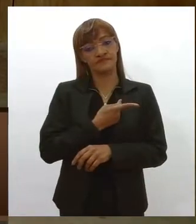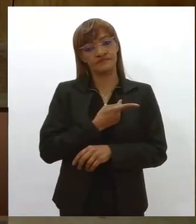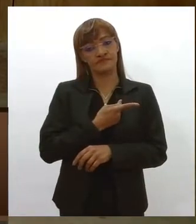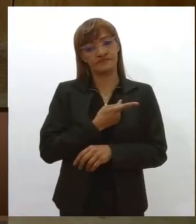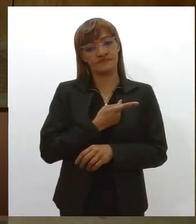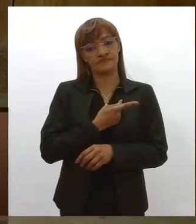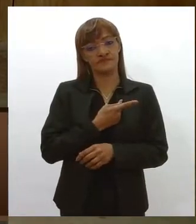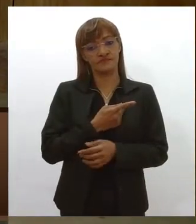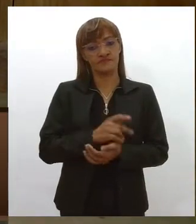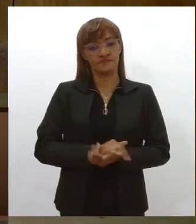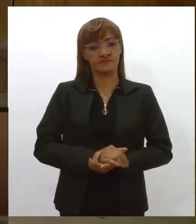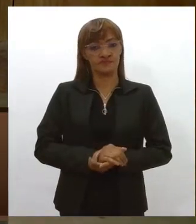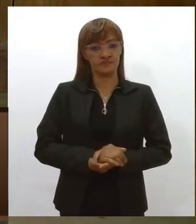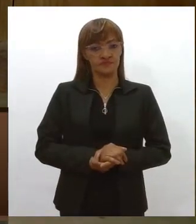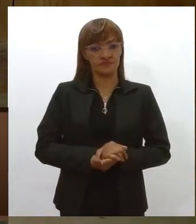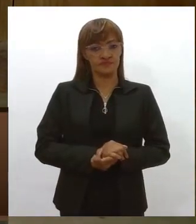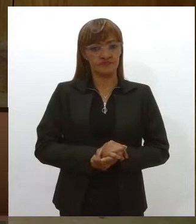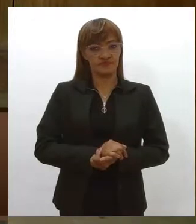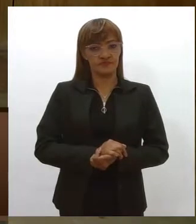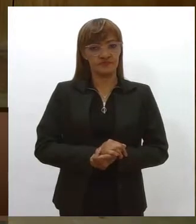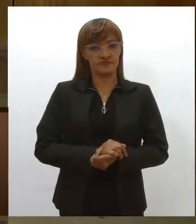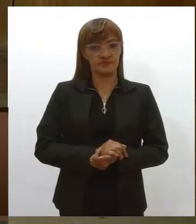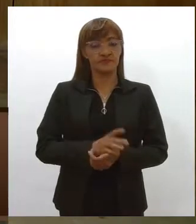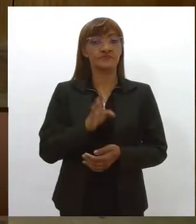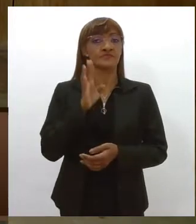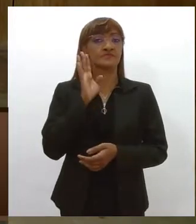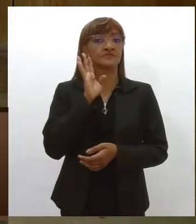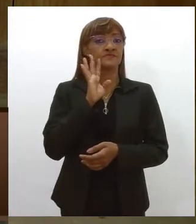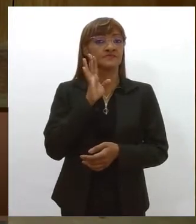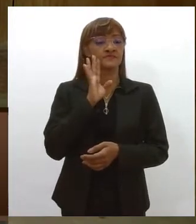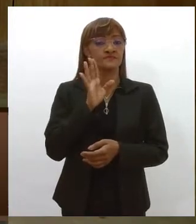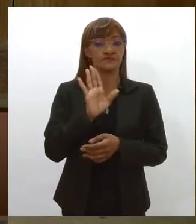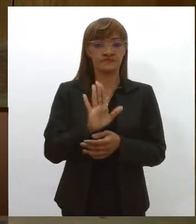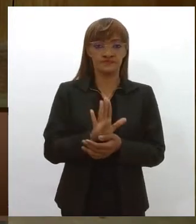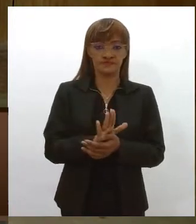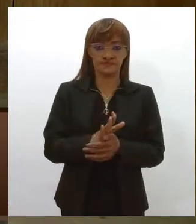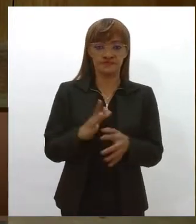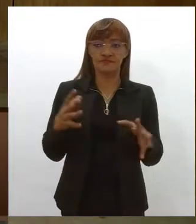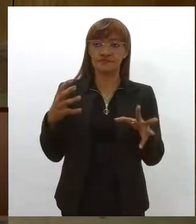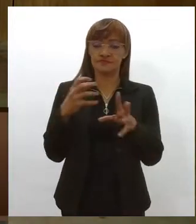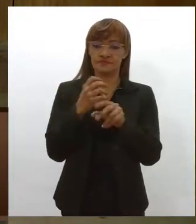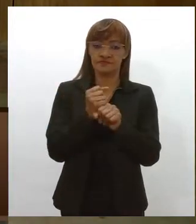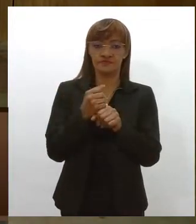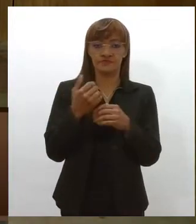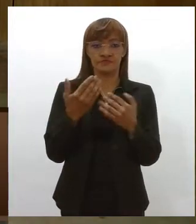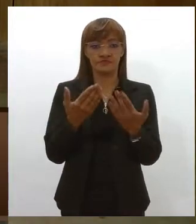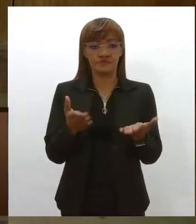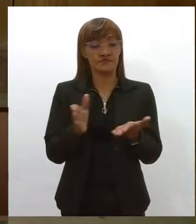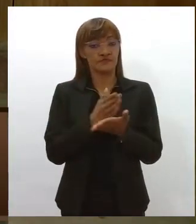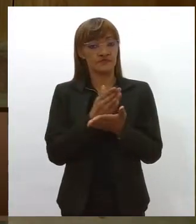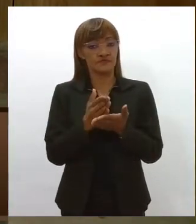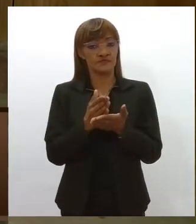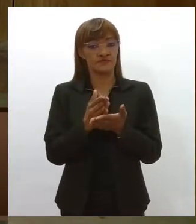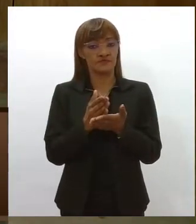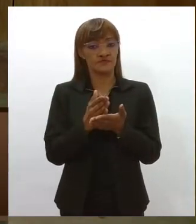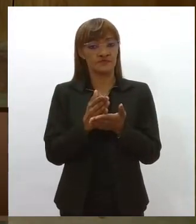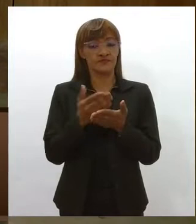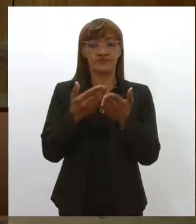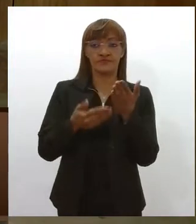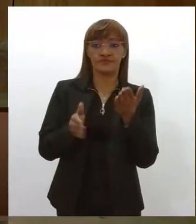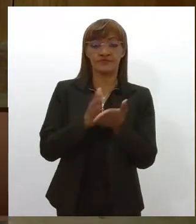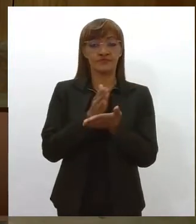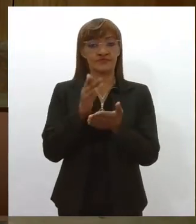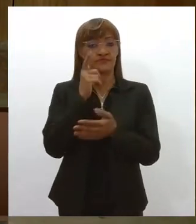Tá, então. Tá aí, um panorama bem bacana, né? Com perdas e ganhos, né, em alguns momentos, em alguns cenários, mas importante é que a caminhada tem seguido e a